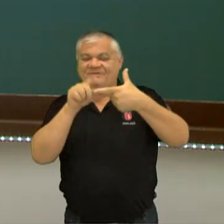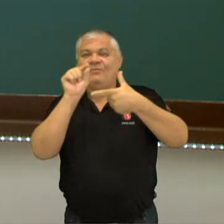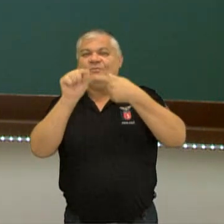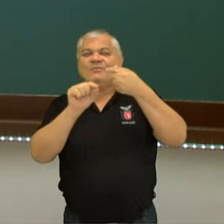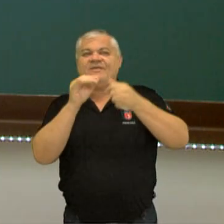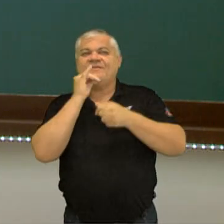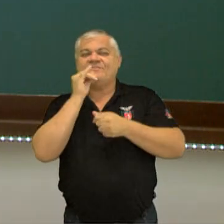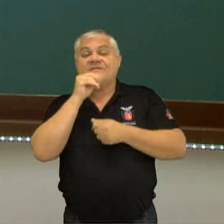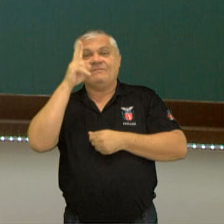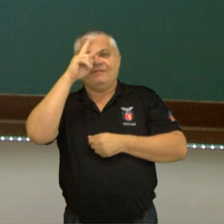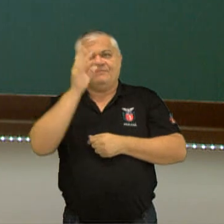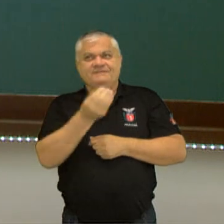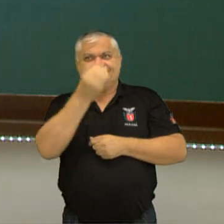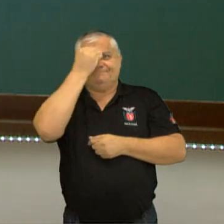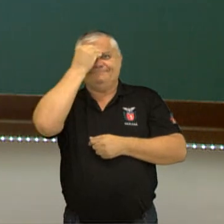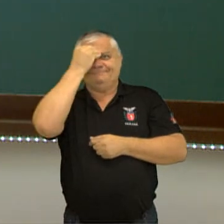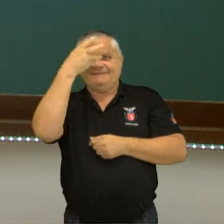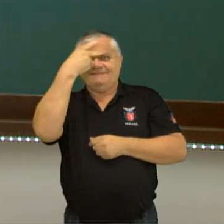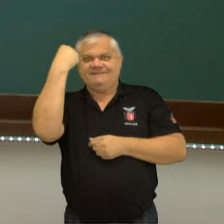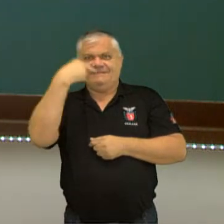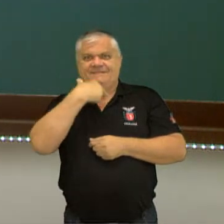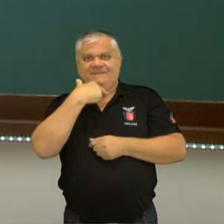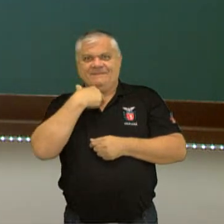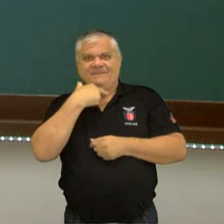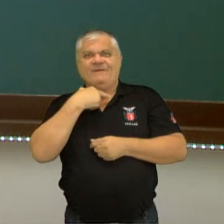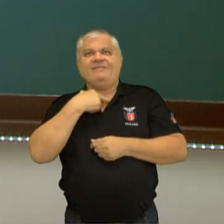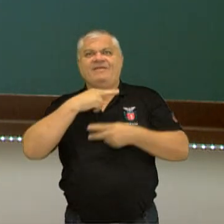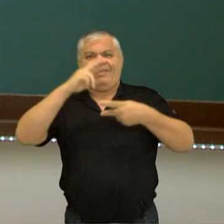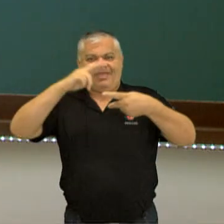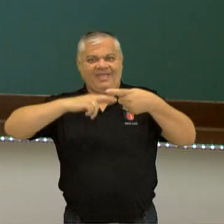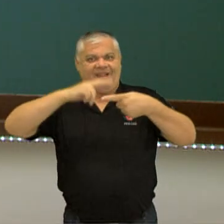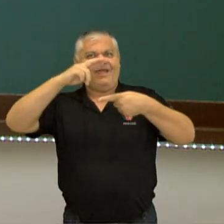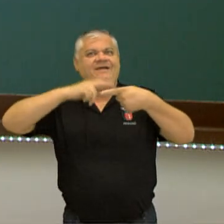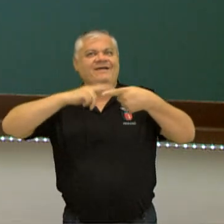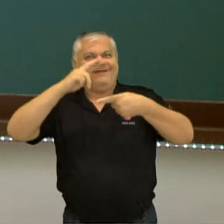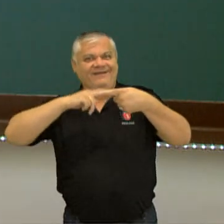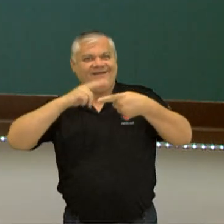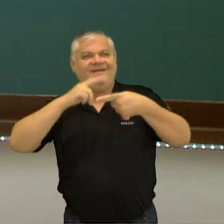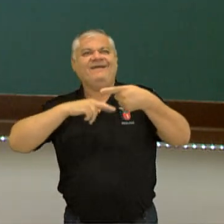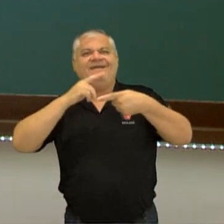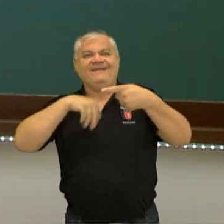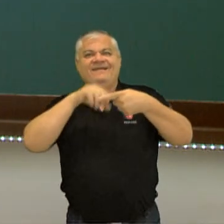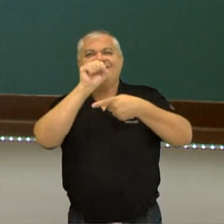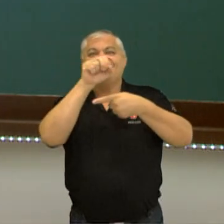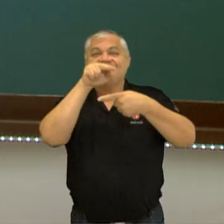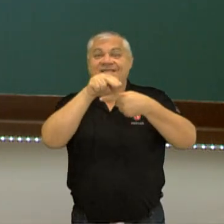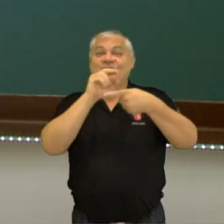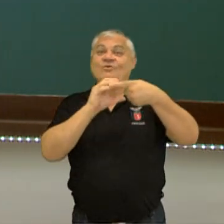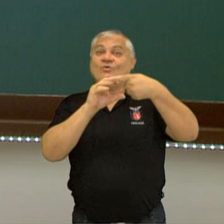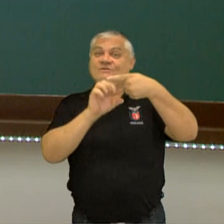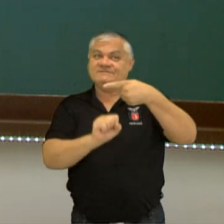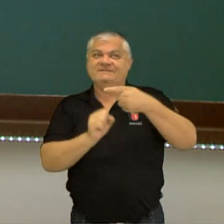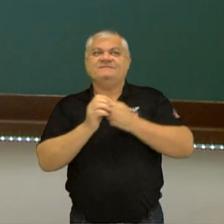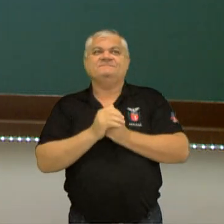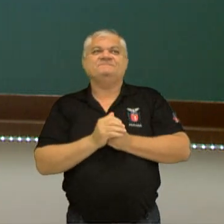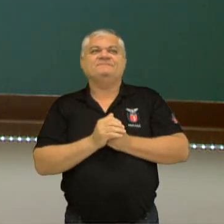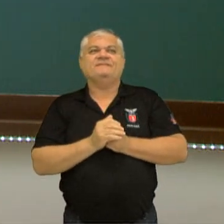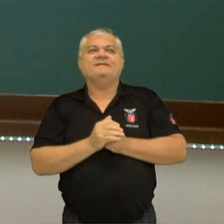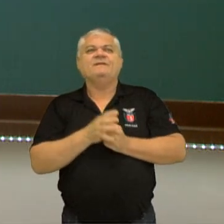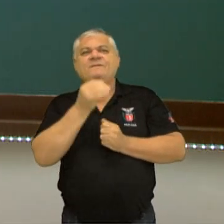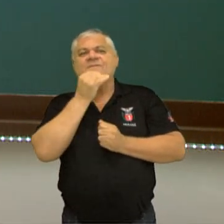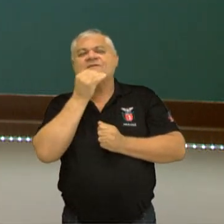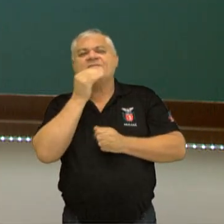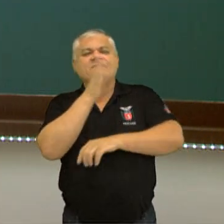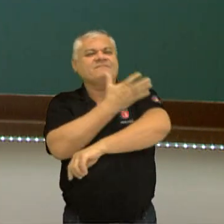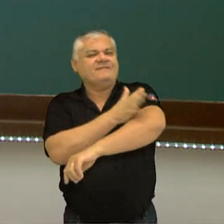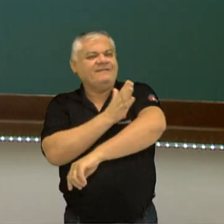de relembrar essa relação, porque ela pode sim ser utilizada e cobrada em alguns exercícios. Então, aqui,